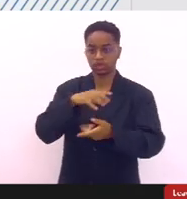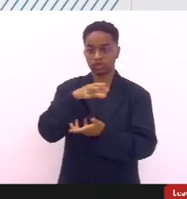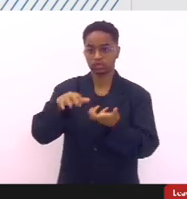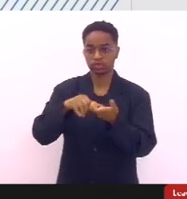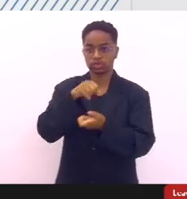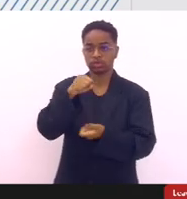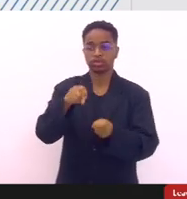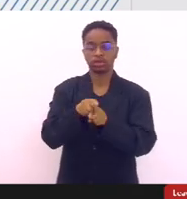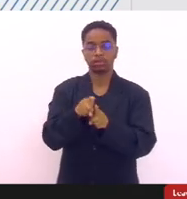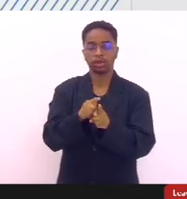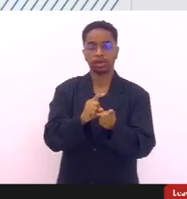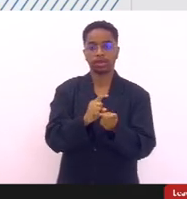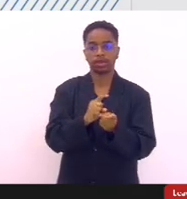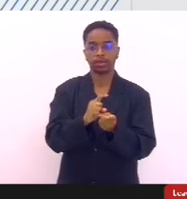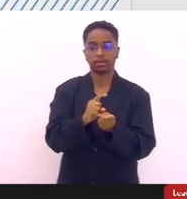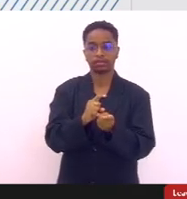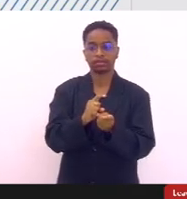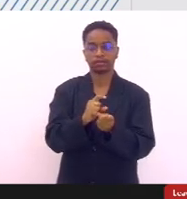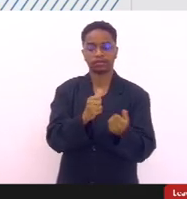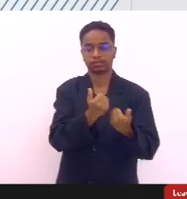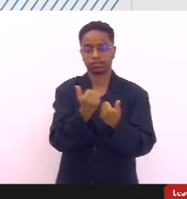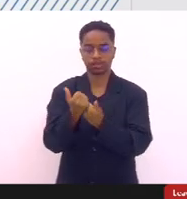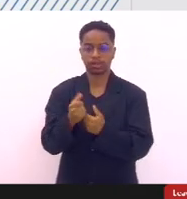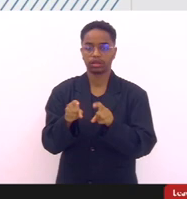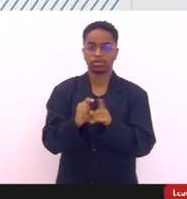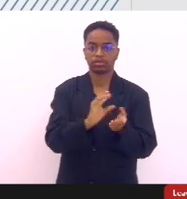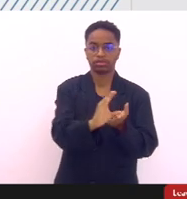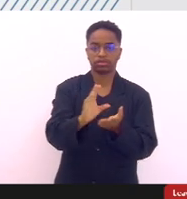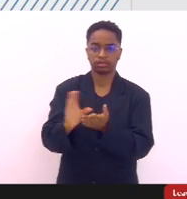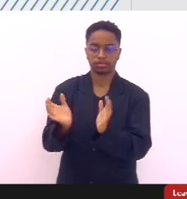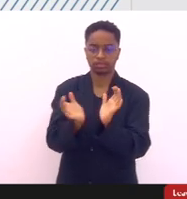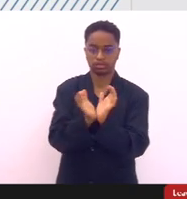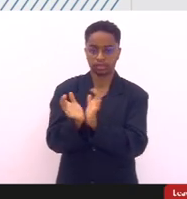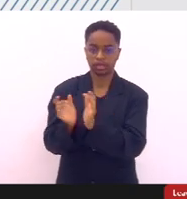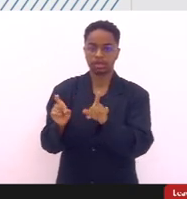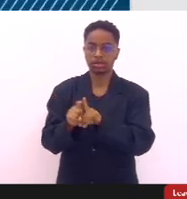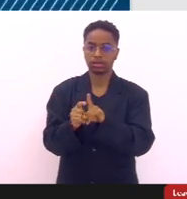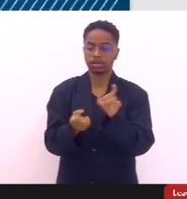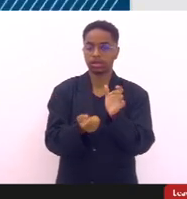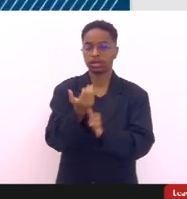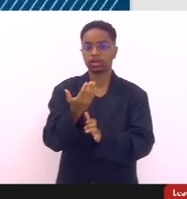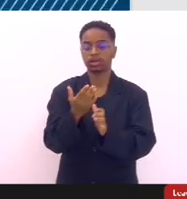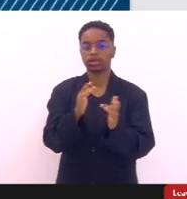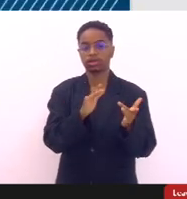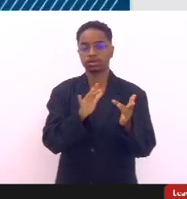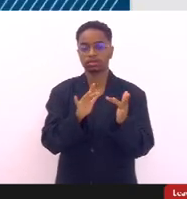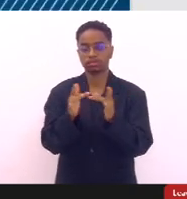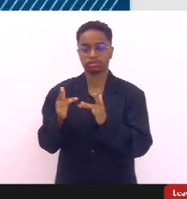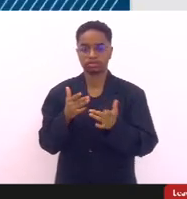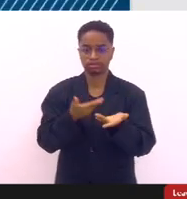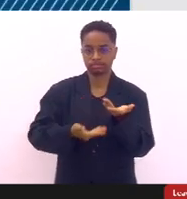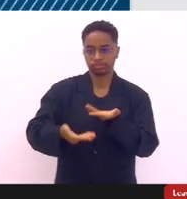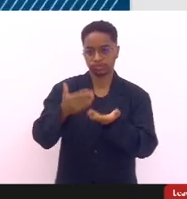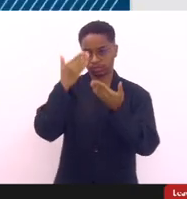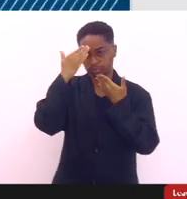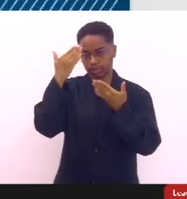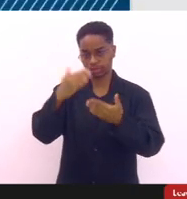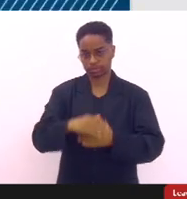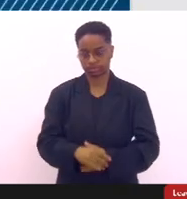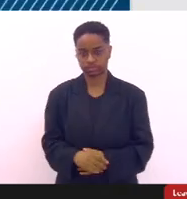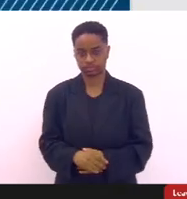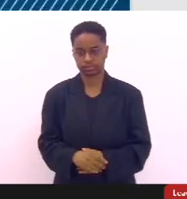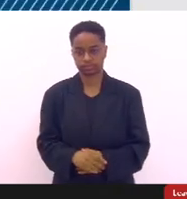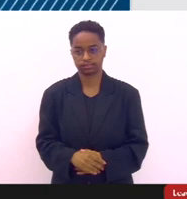do cofinanciamento para essas equipes e a construção e monitoramento dos fluxos de linhas de cuidado. Queria agradecer, obrigada.